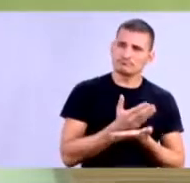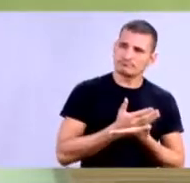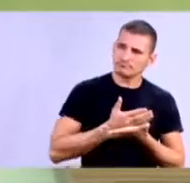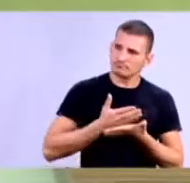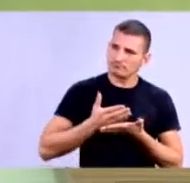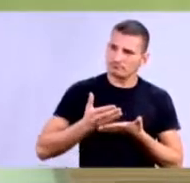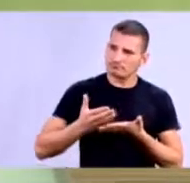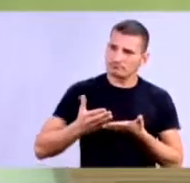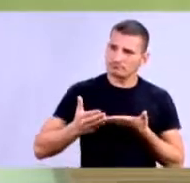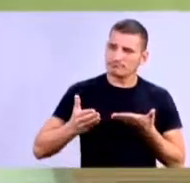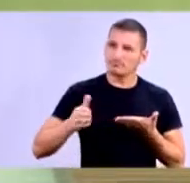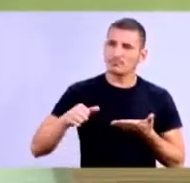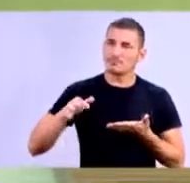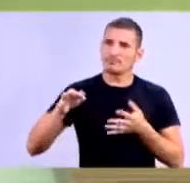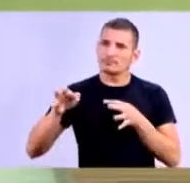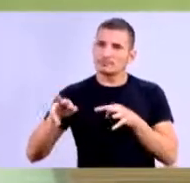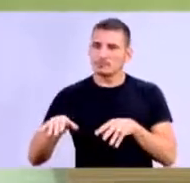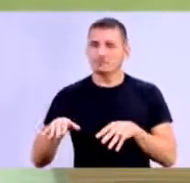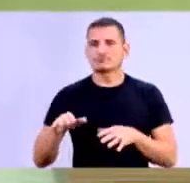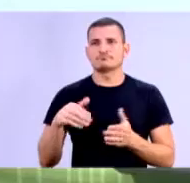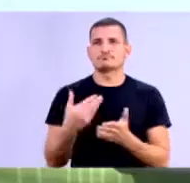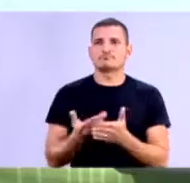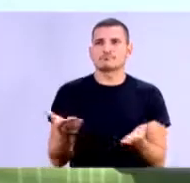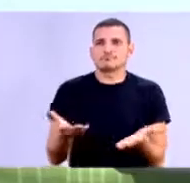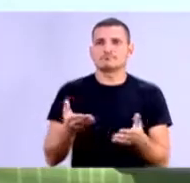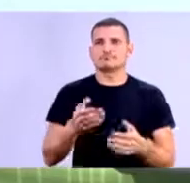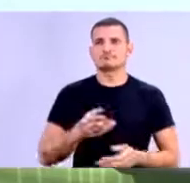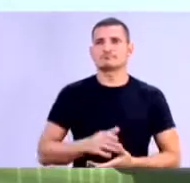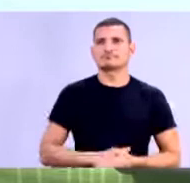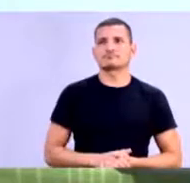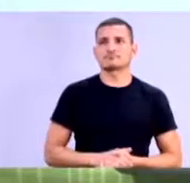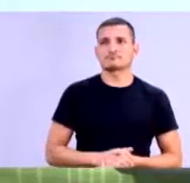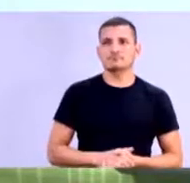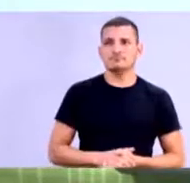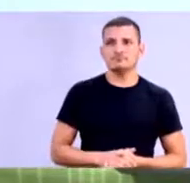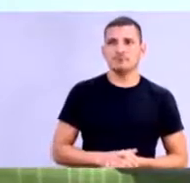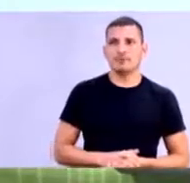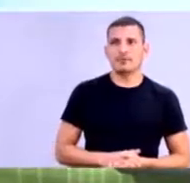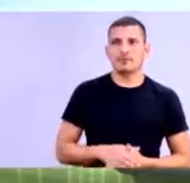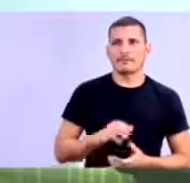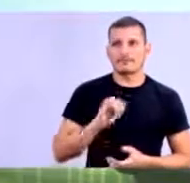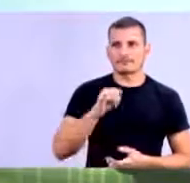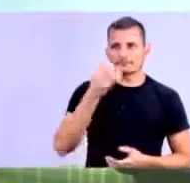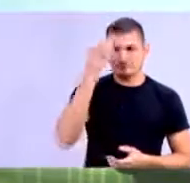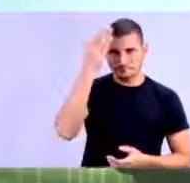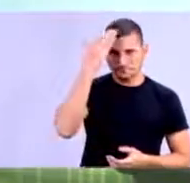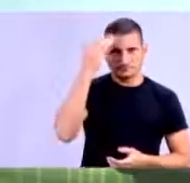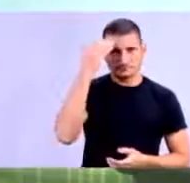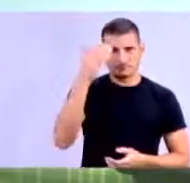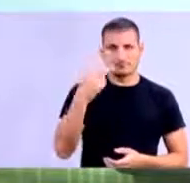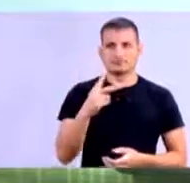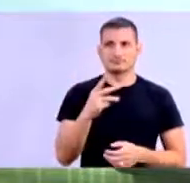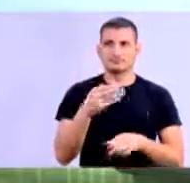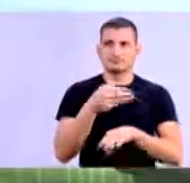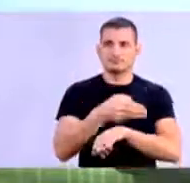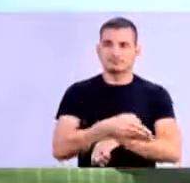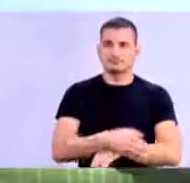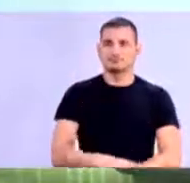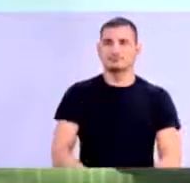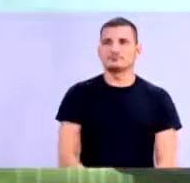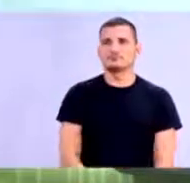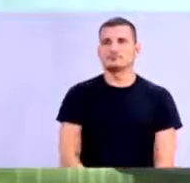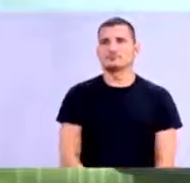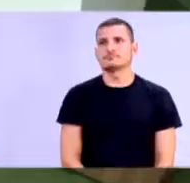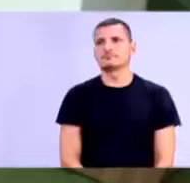final e até hoje não parei. Que legal. Gi Paraná, obrigado por sua participação. Professora, eu